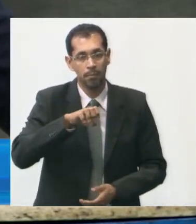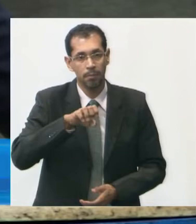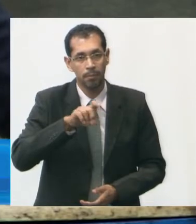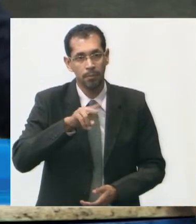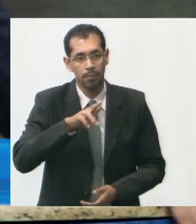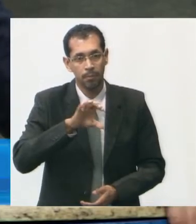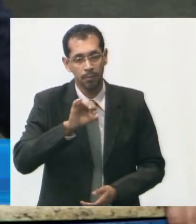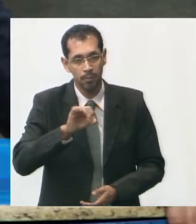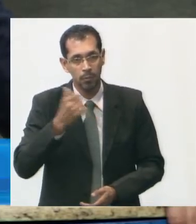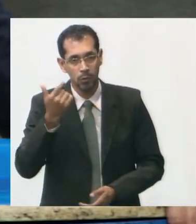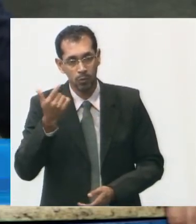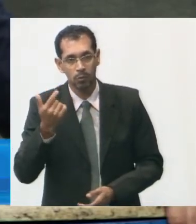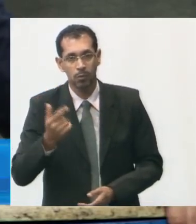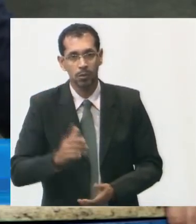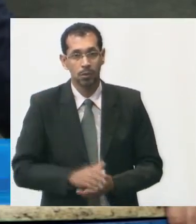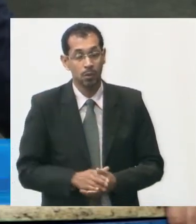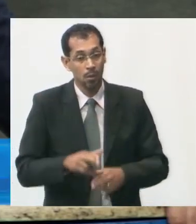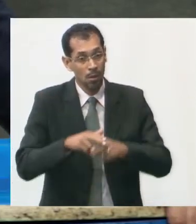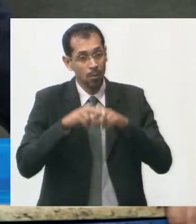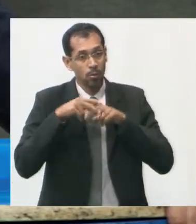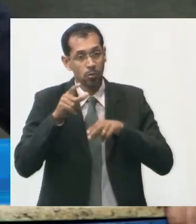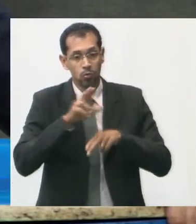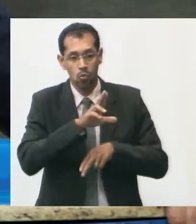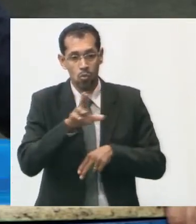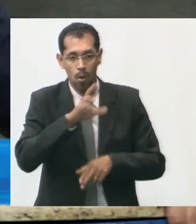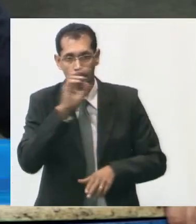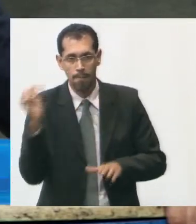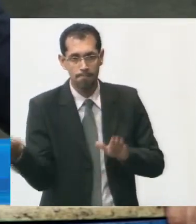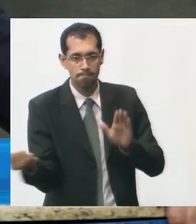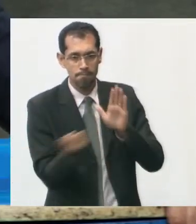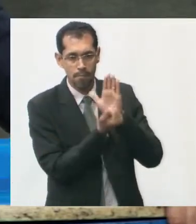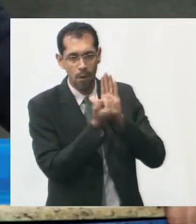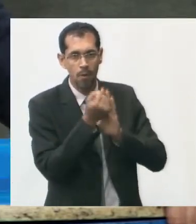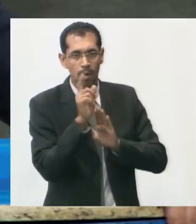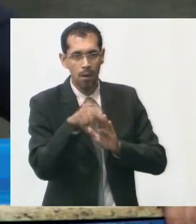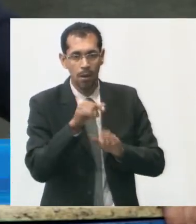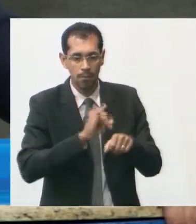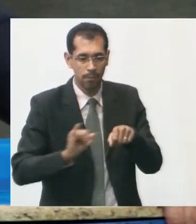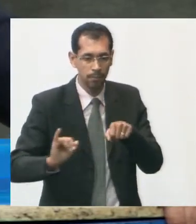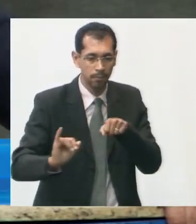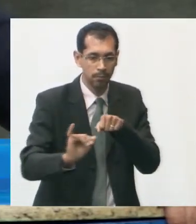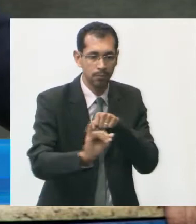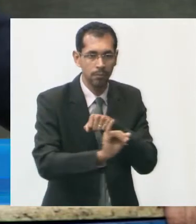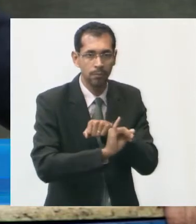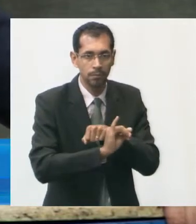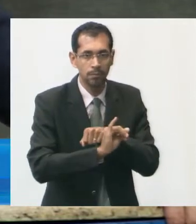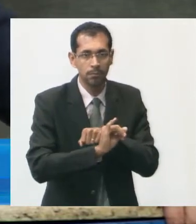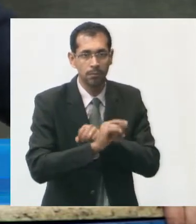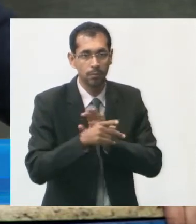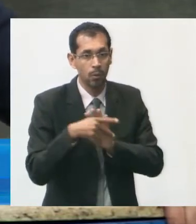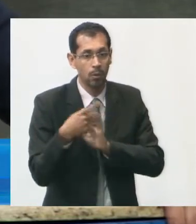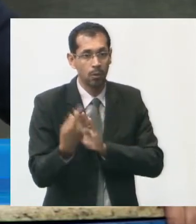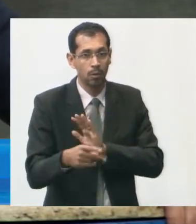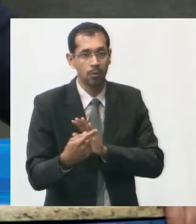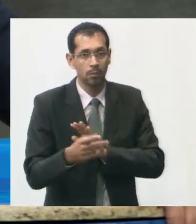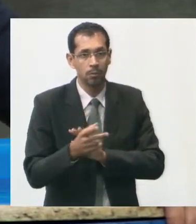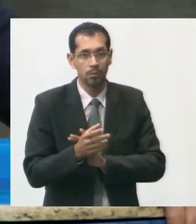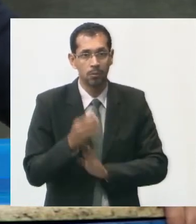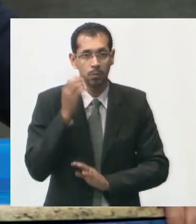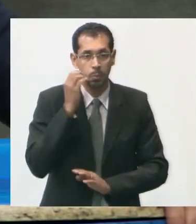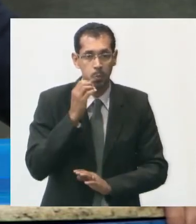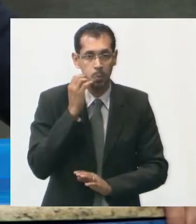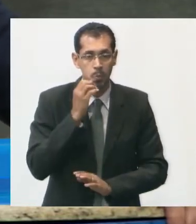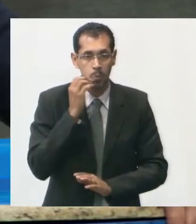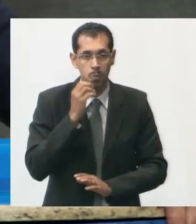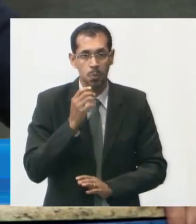Príncipe. De que há documentos que relatam que aquela ilha pertencia a Dom Pedro II, filho de Dom Pedro